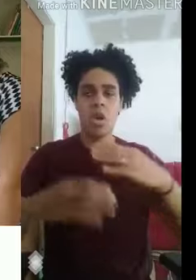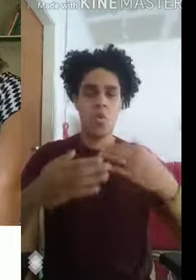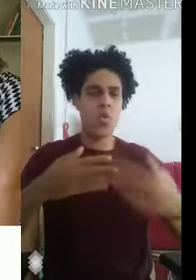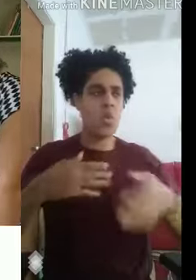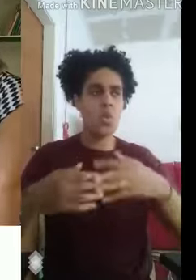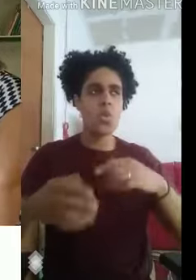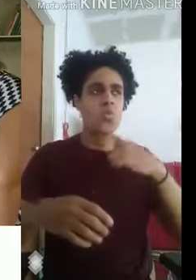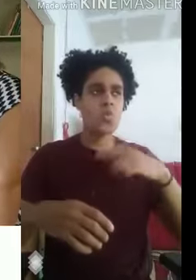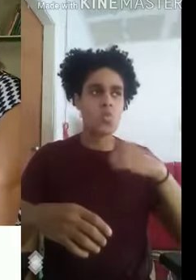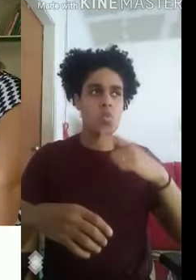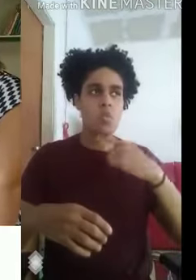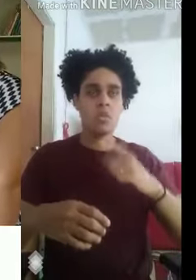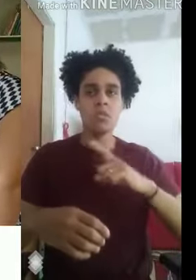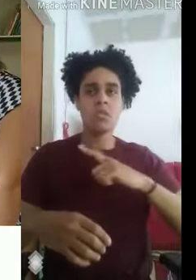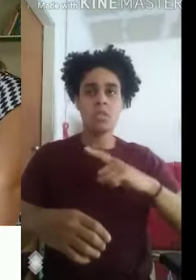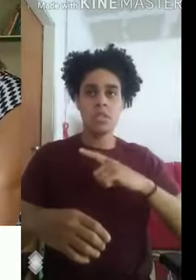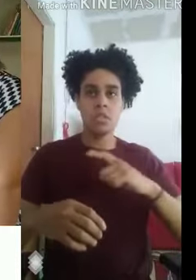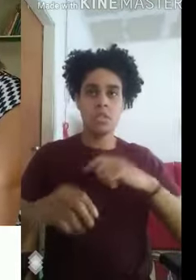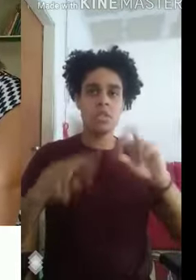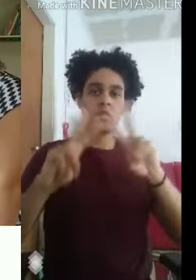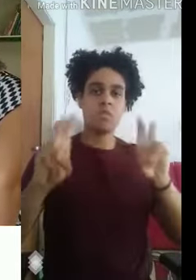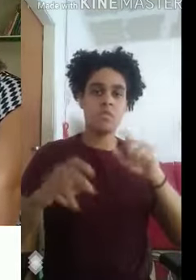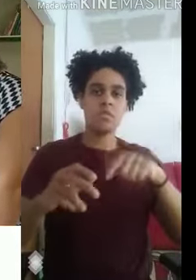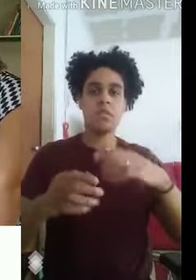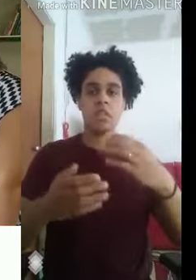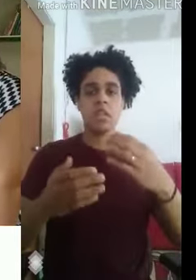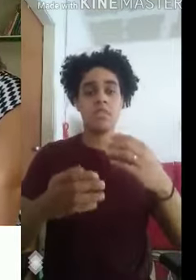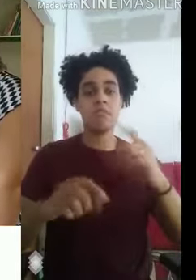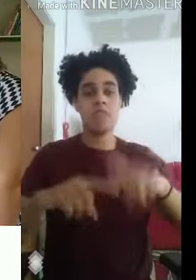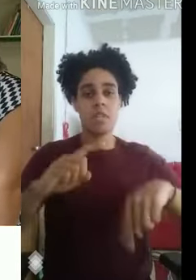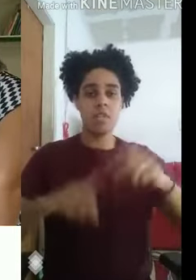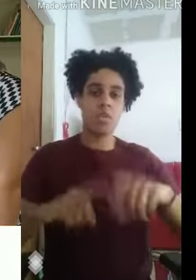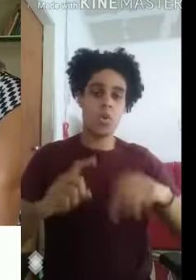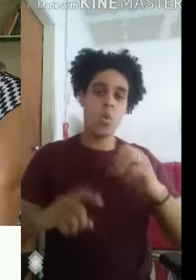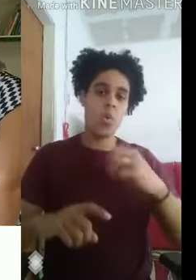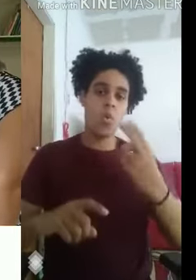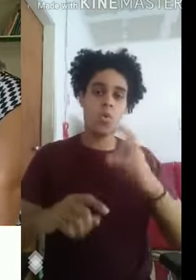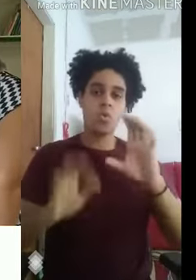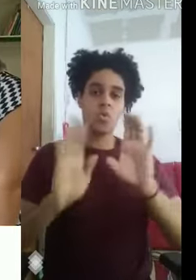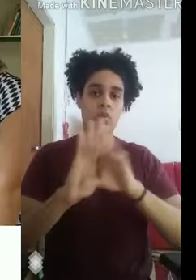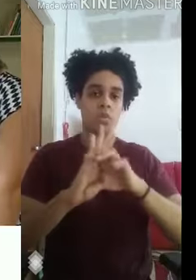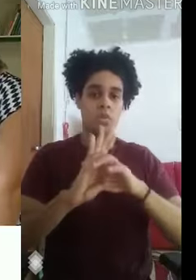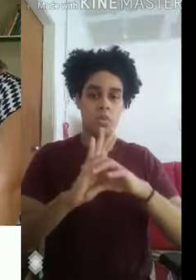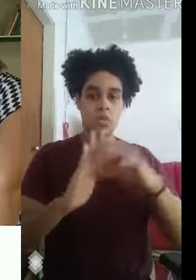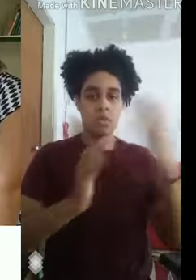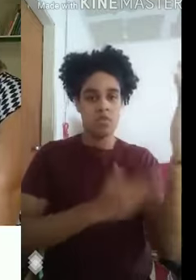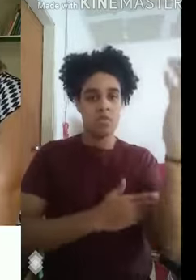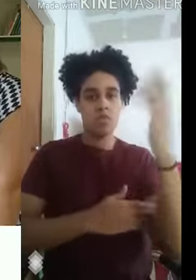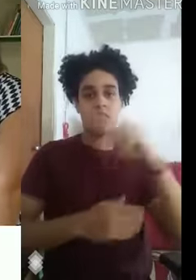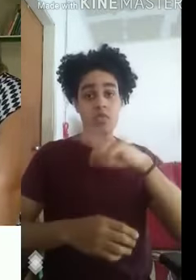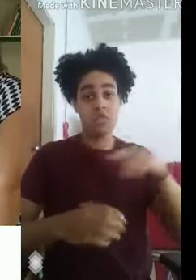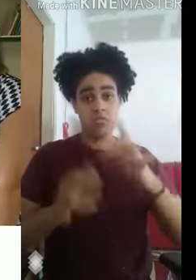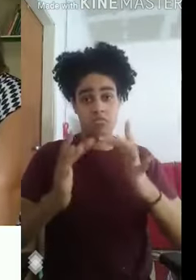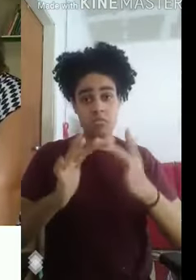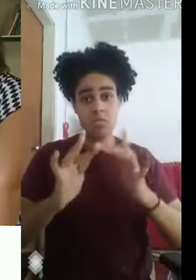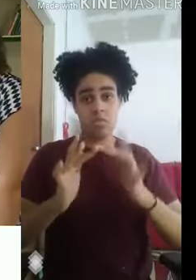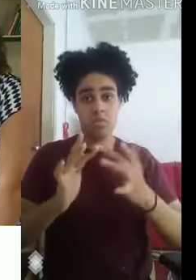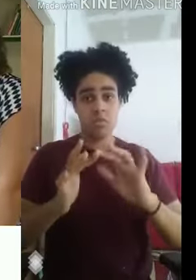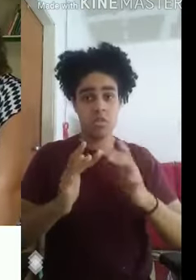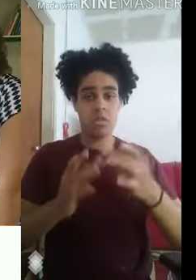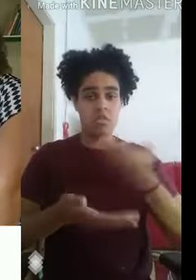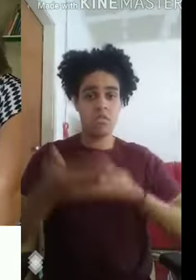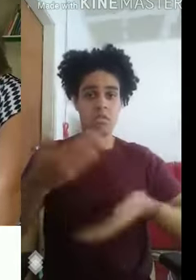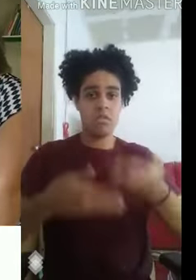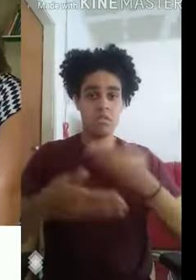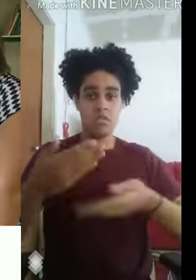surgir com relação a esse material ou mesmo com relação ao conteúdo da apostila, vocês podem entrar em contato com o mediador do